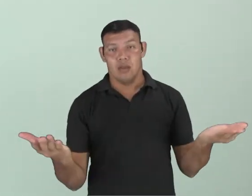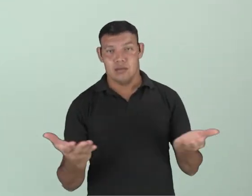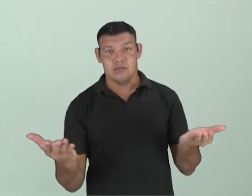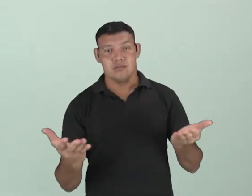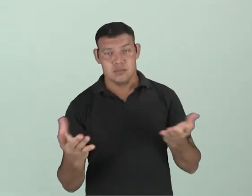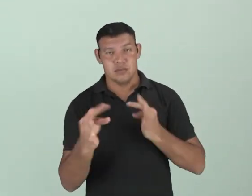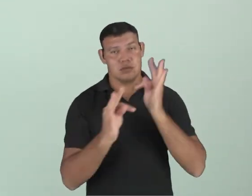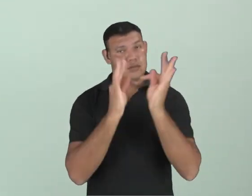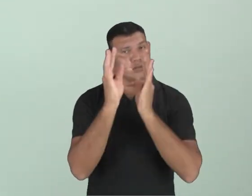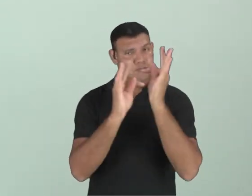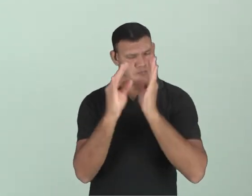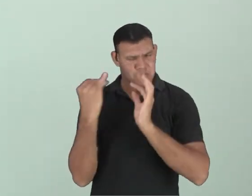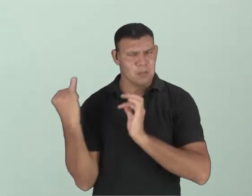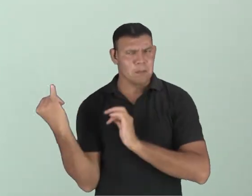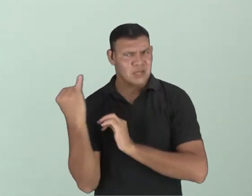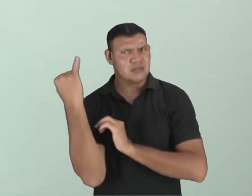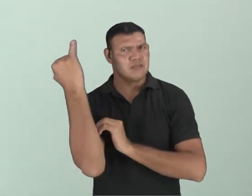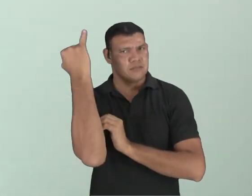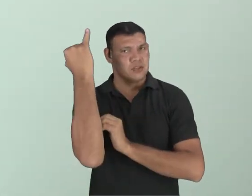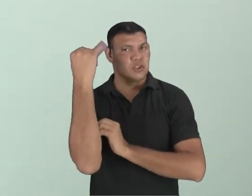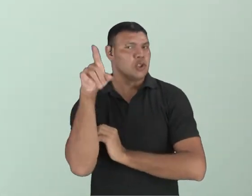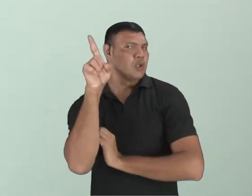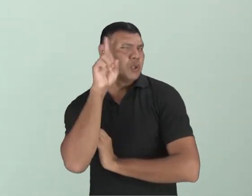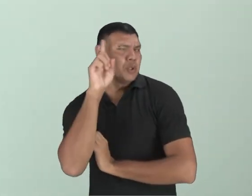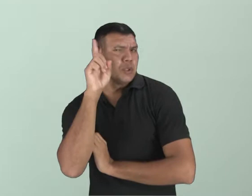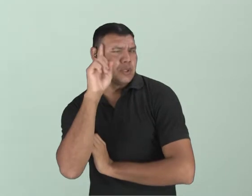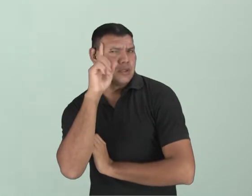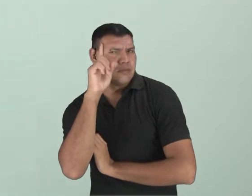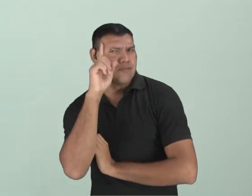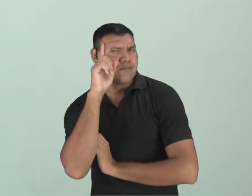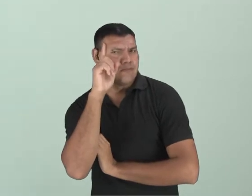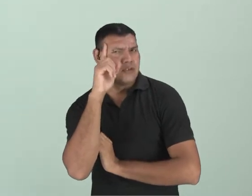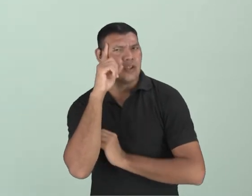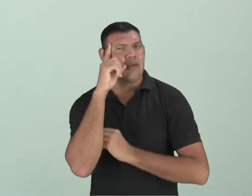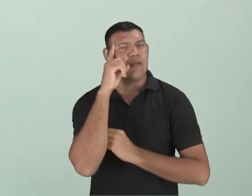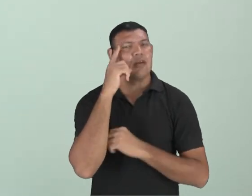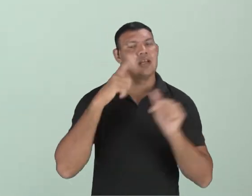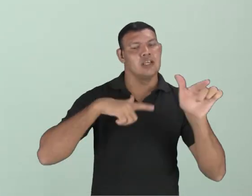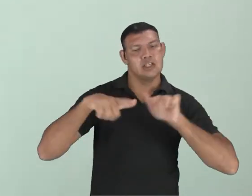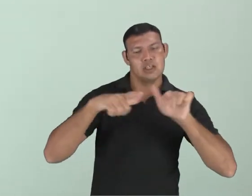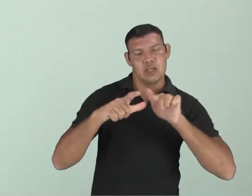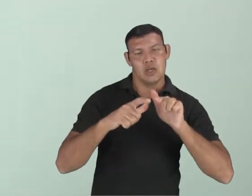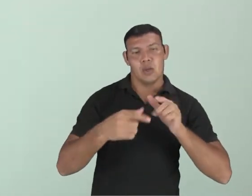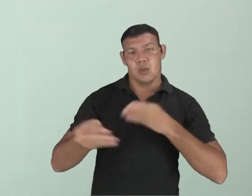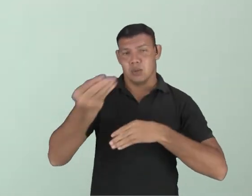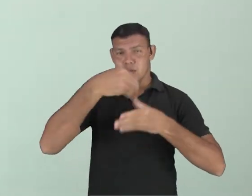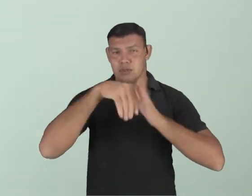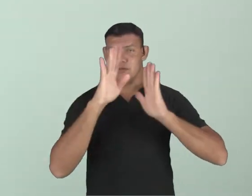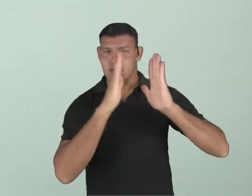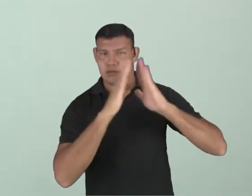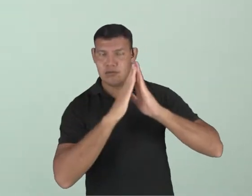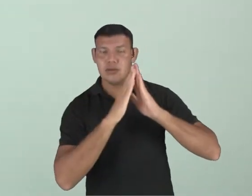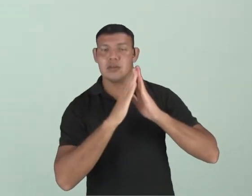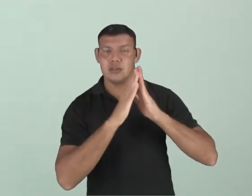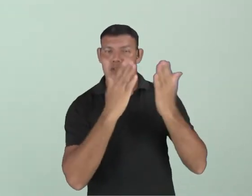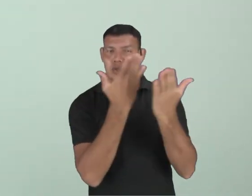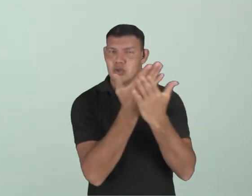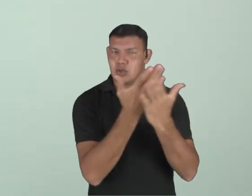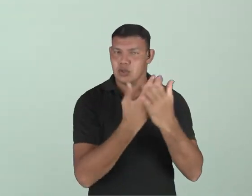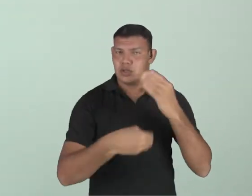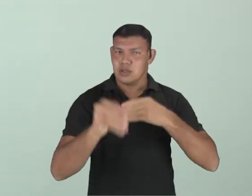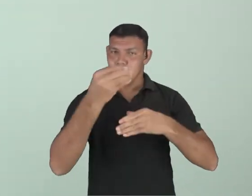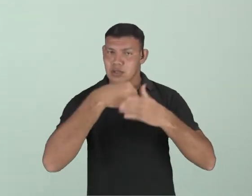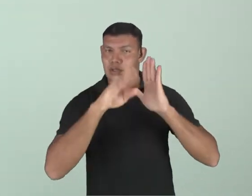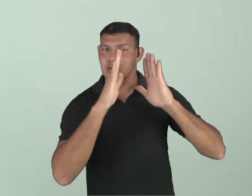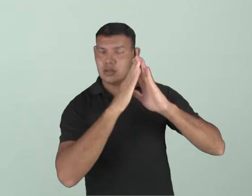hoje a tecnologia ela é tão importante no nosso dia a dia que nós estamos trabalhando de casa, que nós estamos estudando de casa, que nós estamos